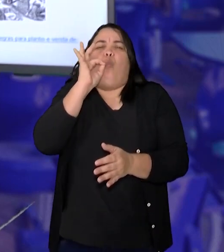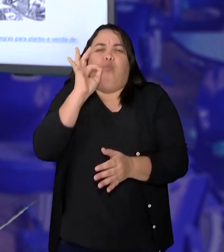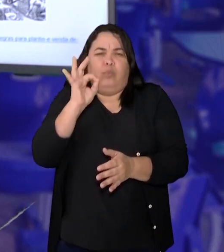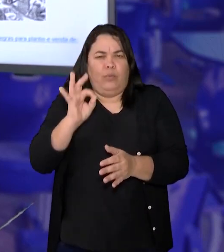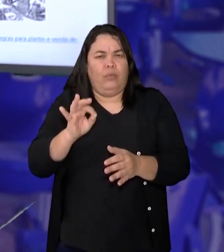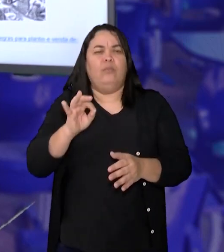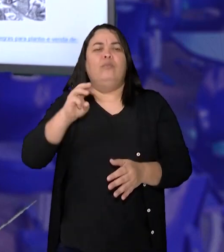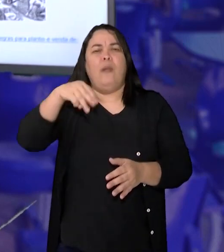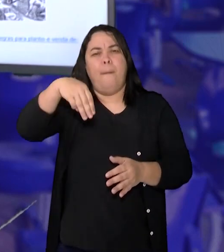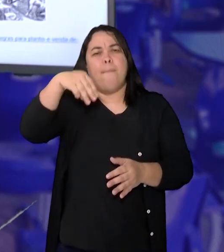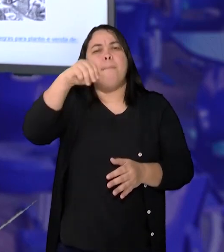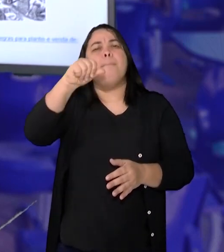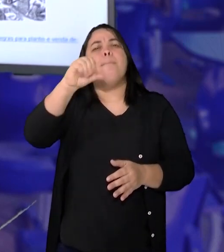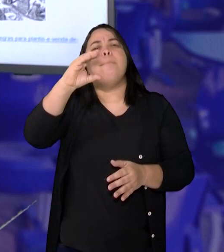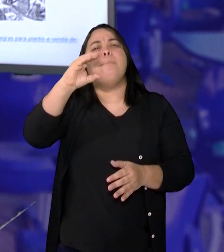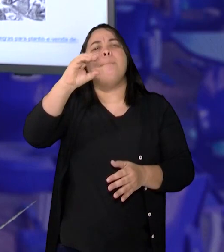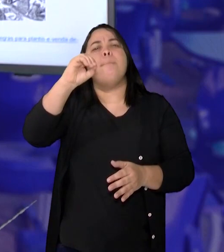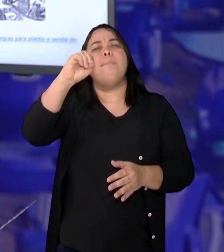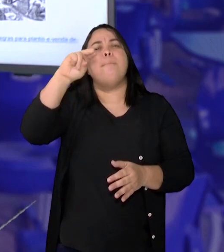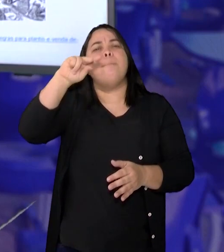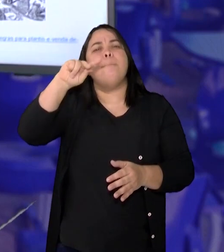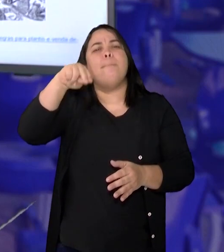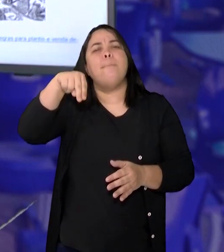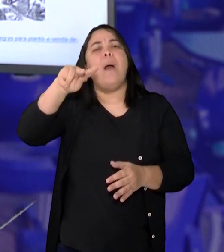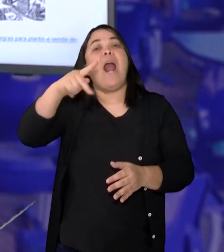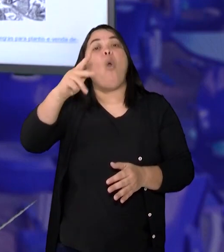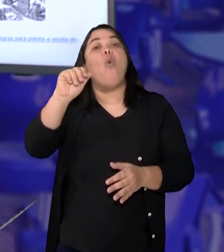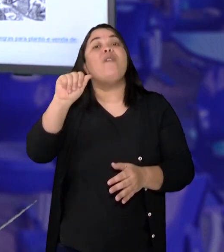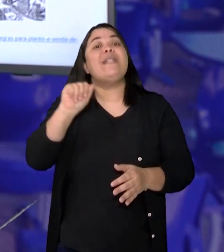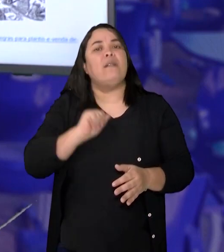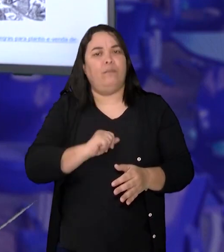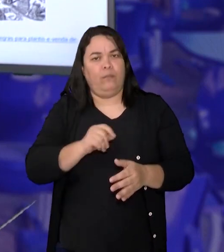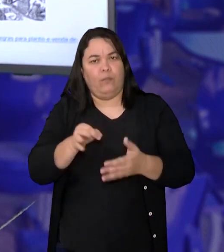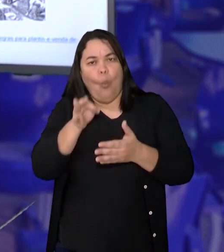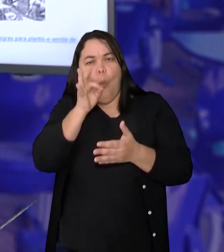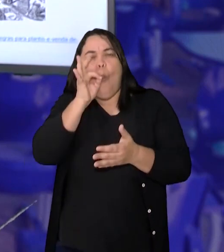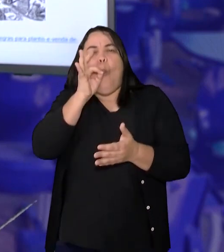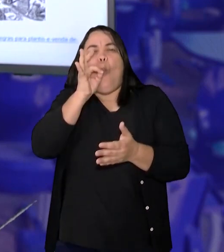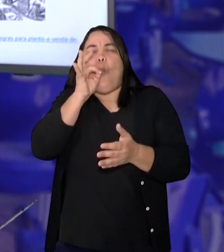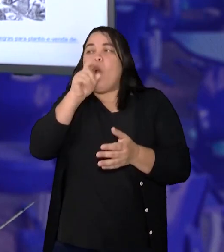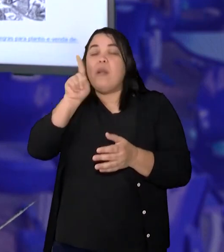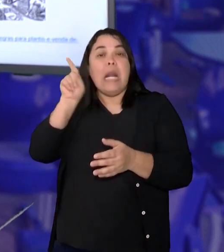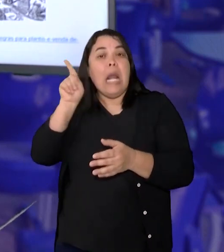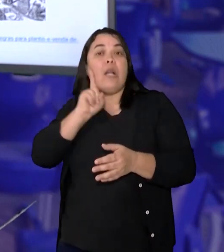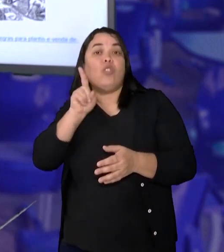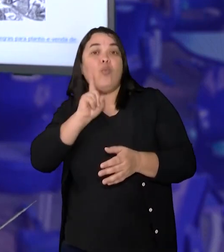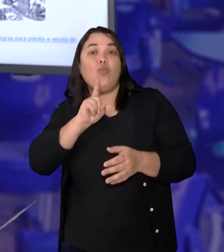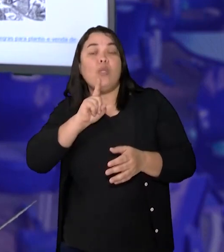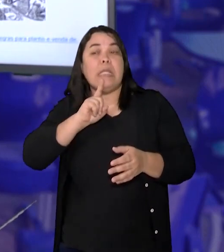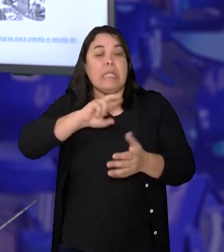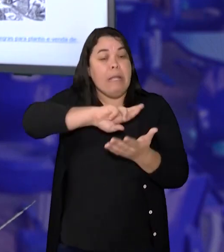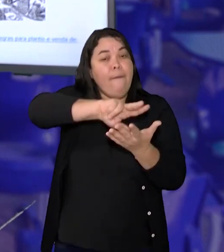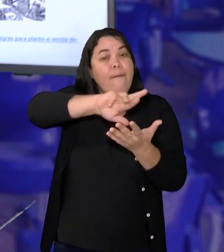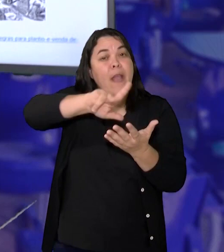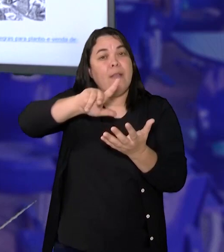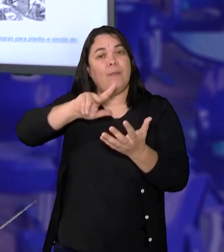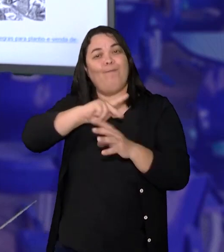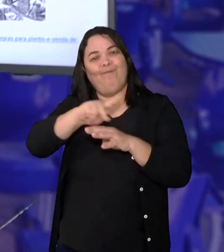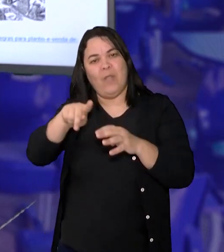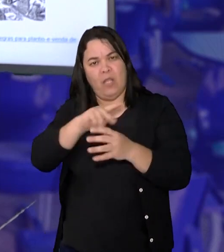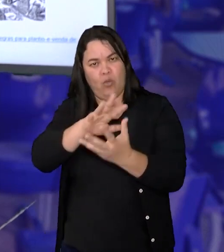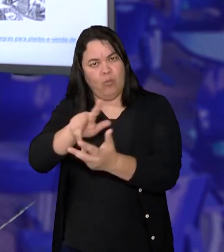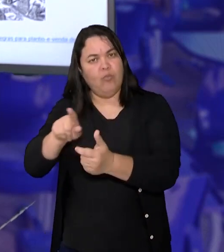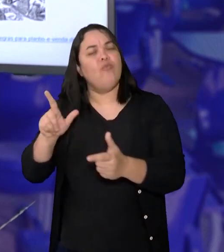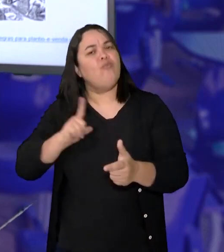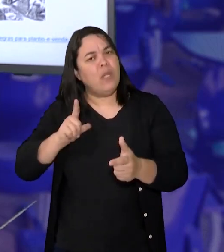como maconha, tá certo? Então, lá nos Estados Unidos, a gente, na realidade não só nos Estados Unidos, em vários países do mundo, a gente tem